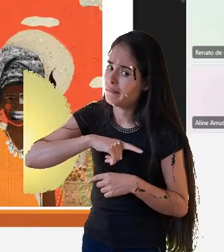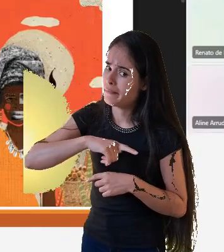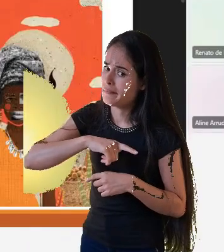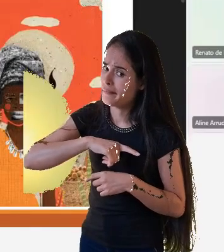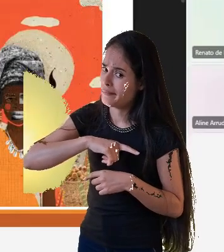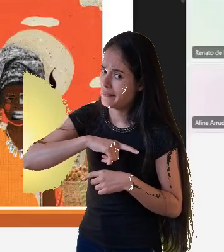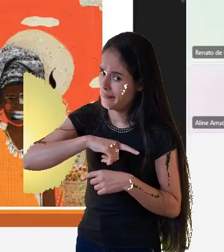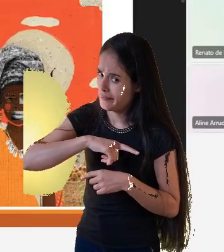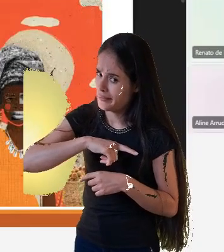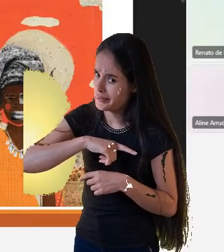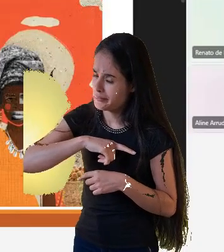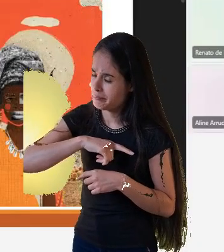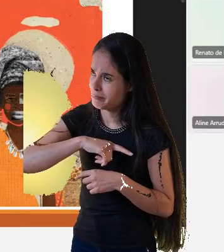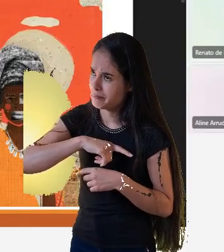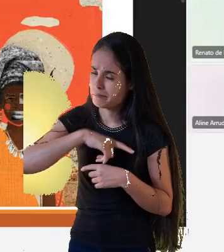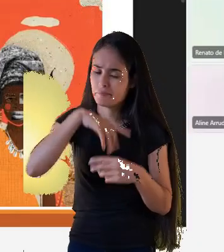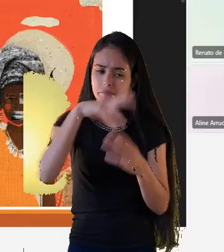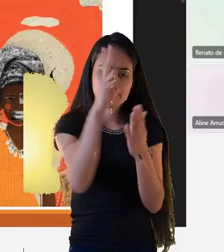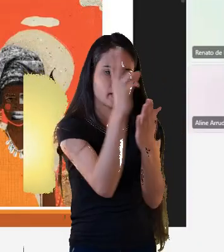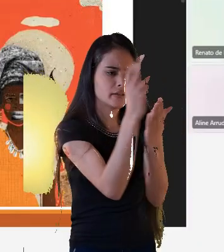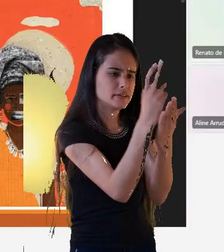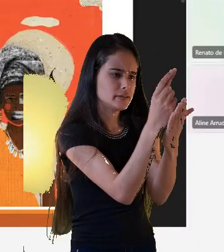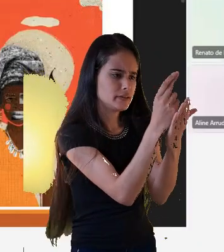né? Então, existe